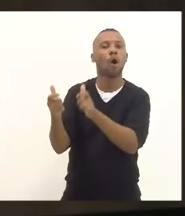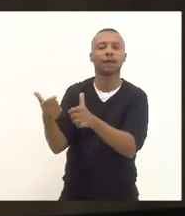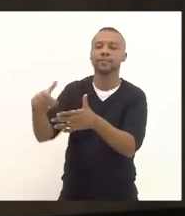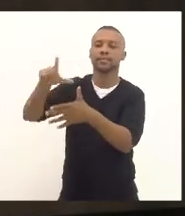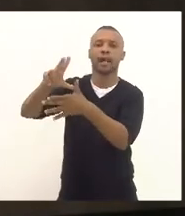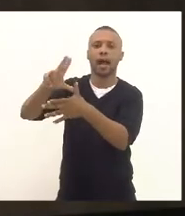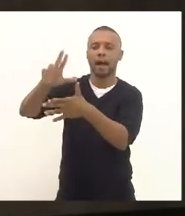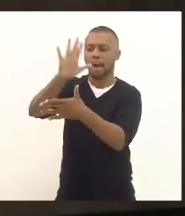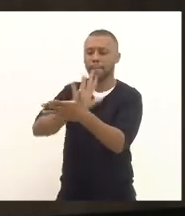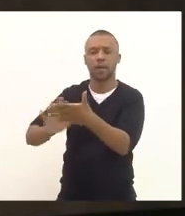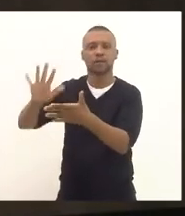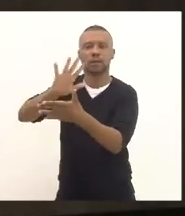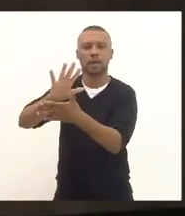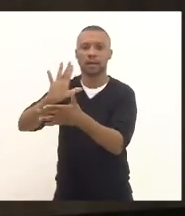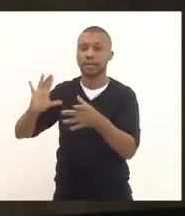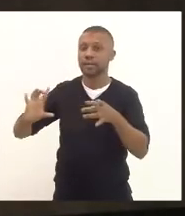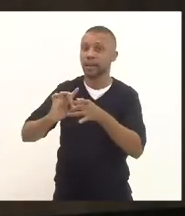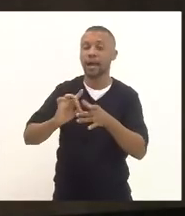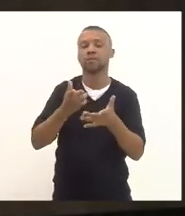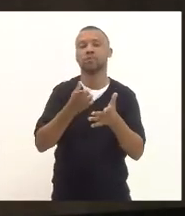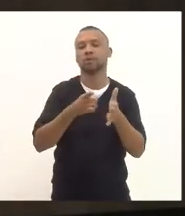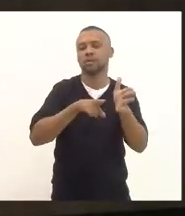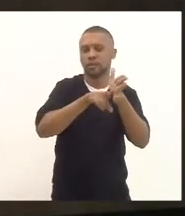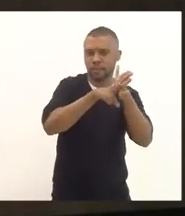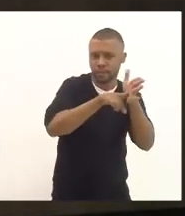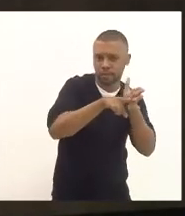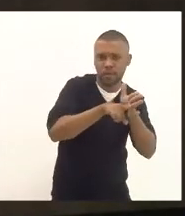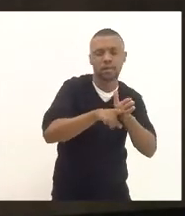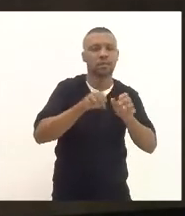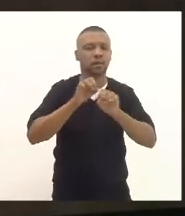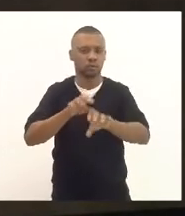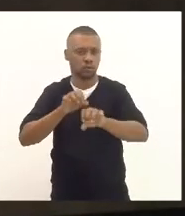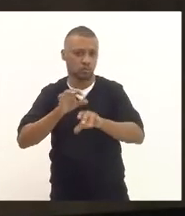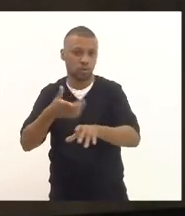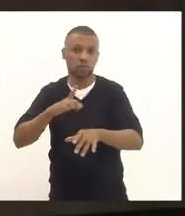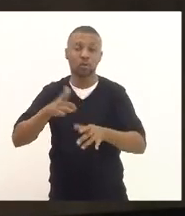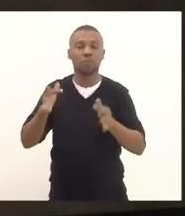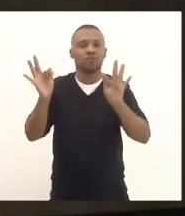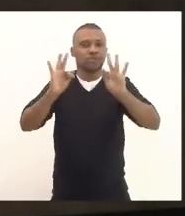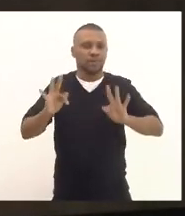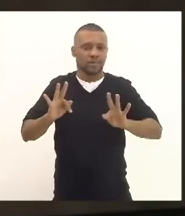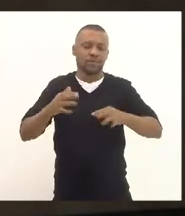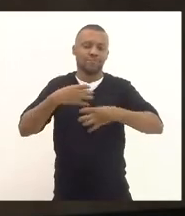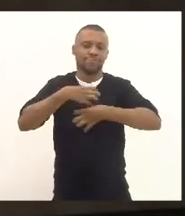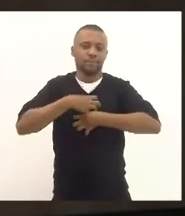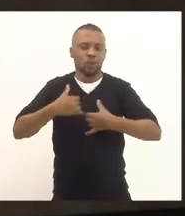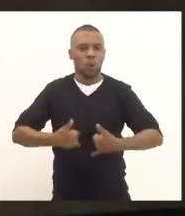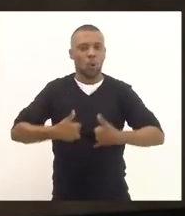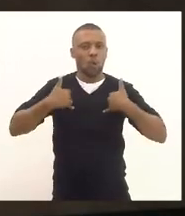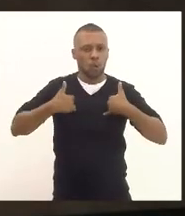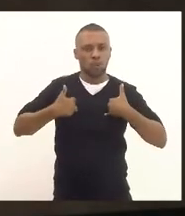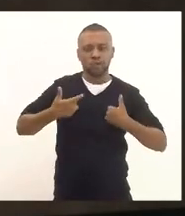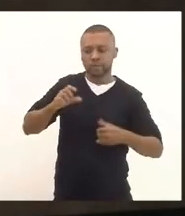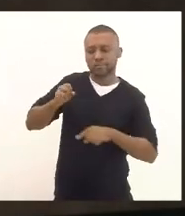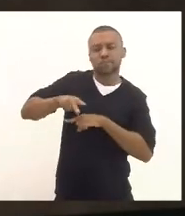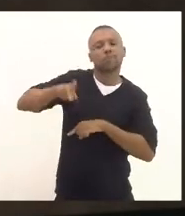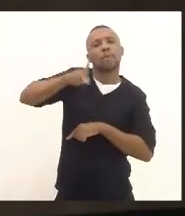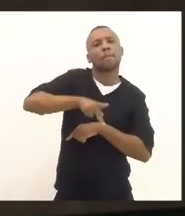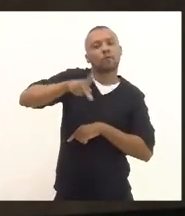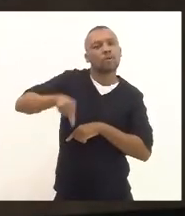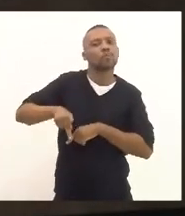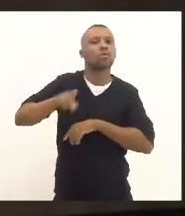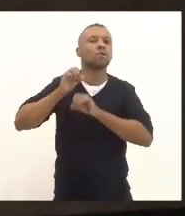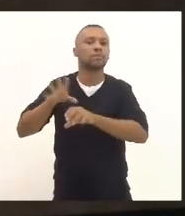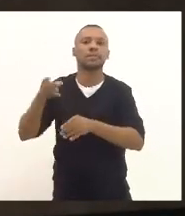no ensino na pesquisa e eu fico feliz Tenho orgulho de ser professor dessa instituição e poder de alguma forma ainda